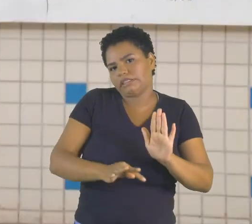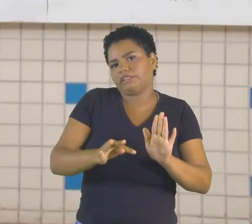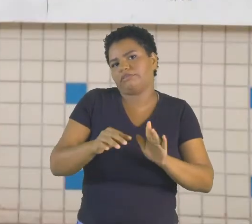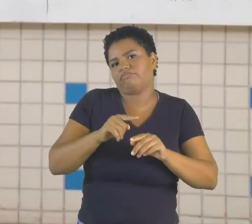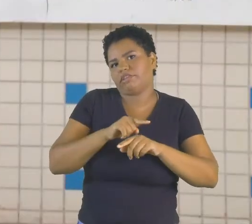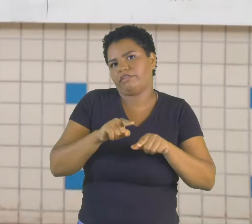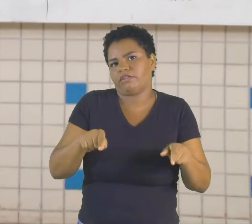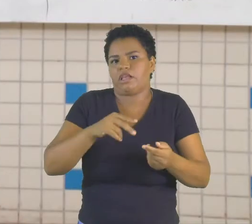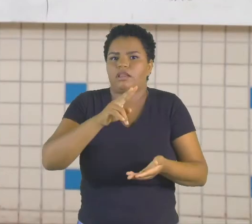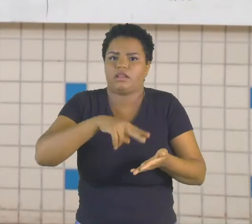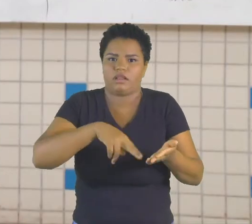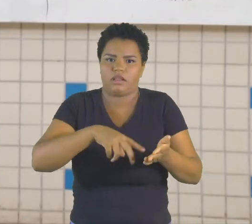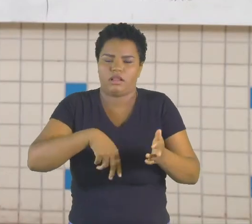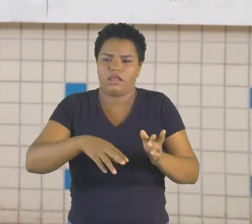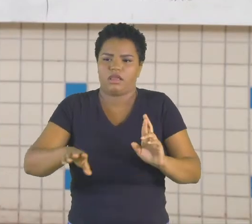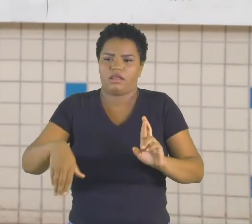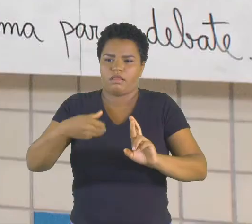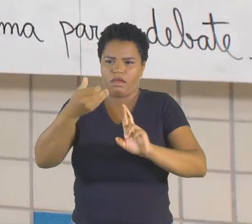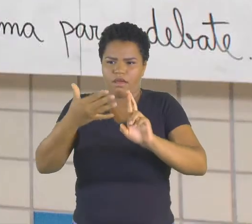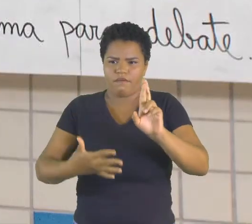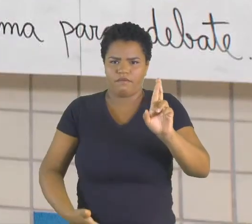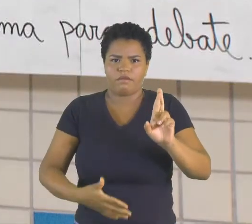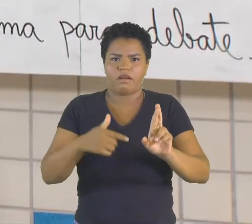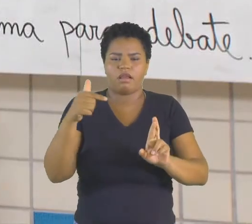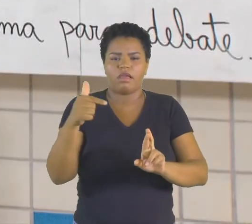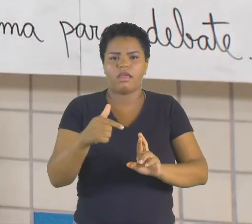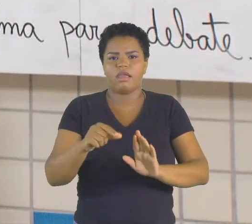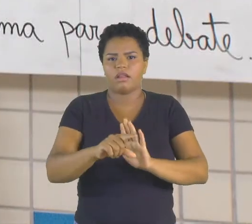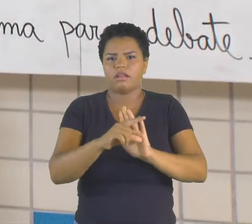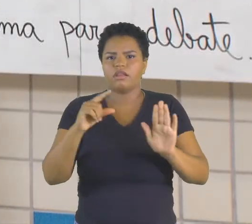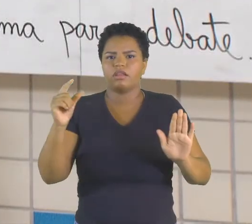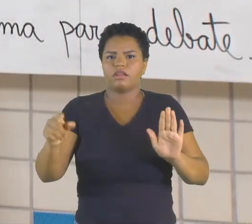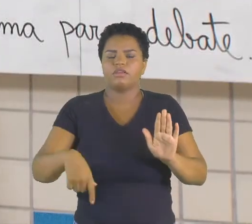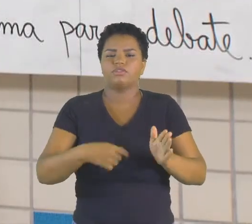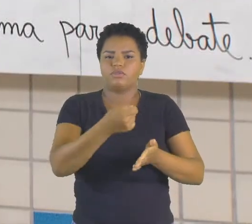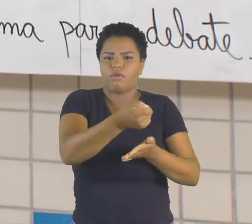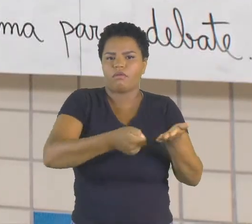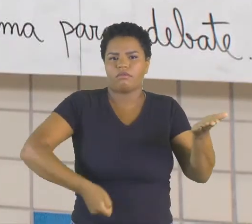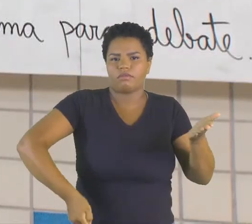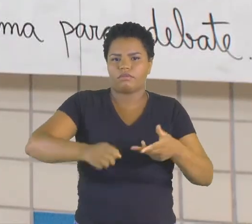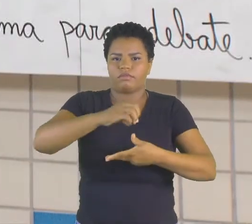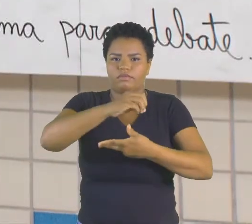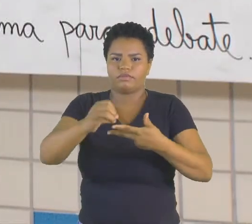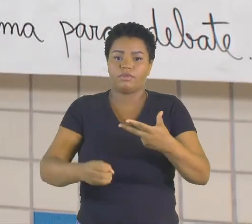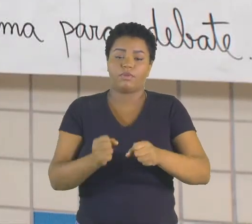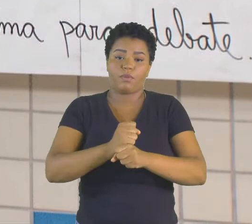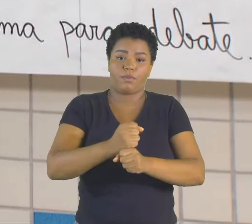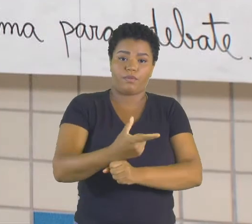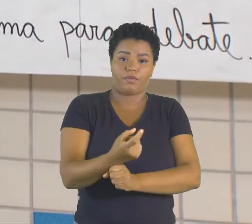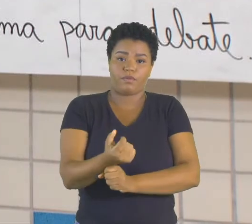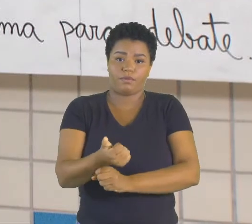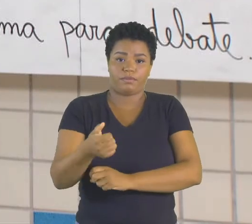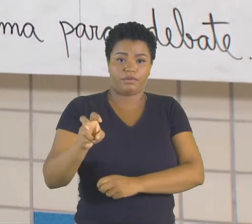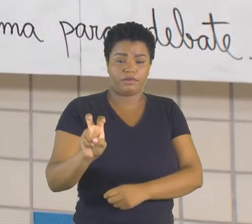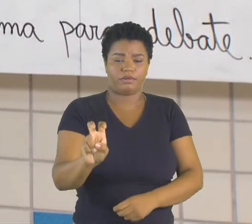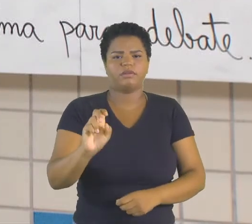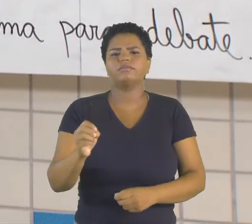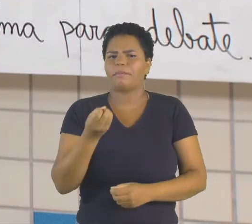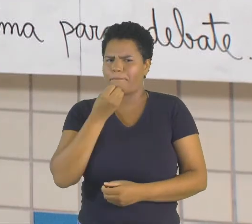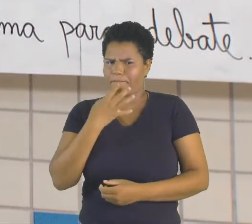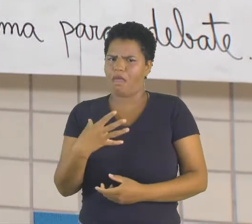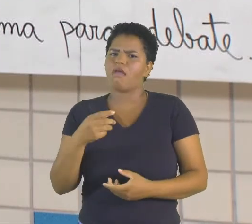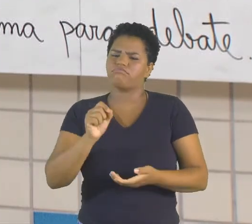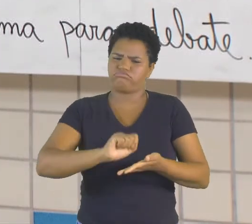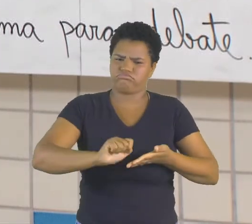estão vendo aí na referência, mas ele é um trecho lá de uma redação do Enem de 2015, é bem elaborado, foi uma das redações